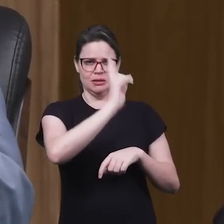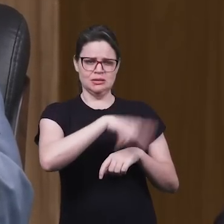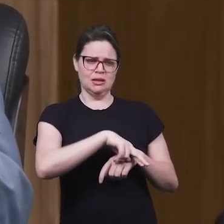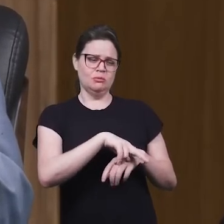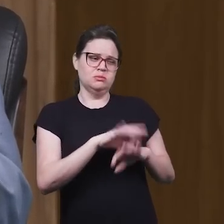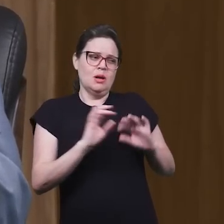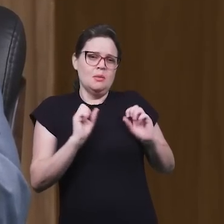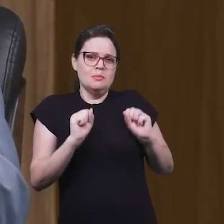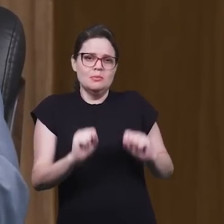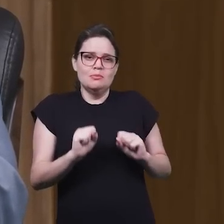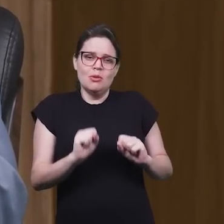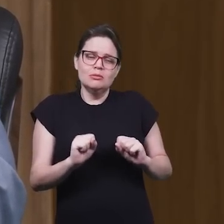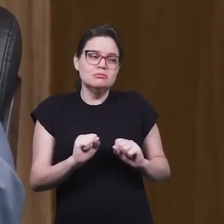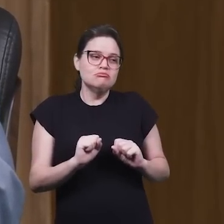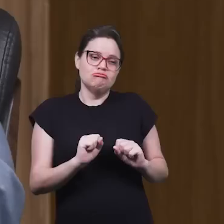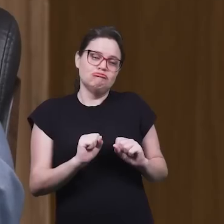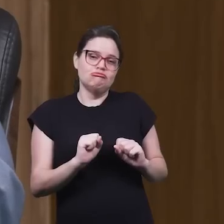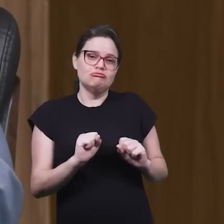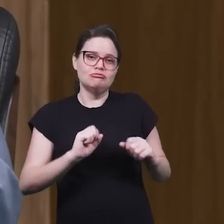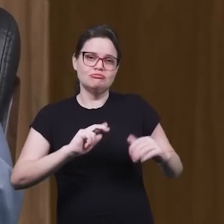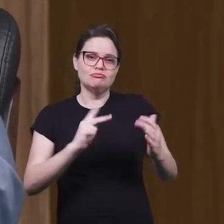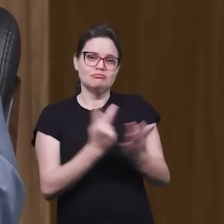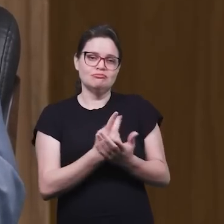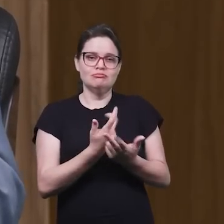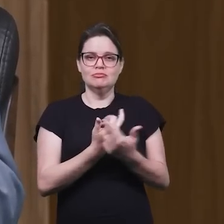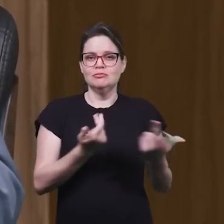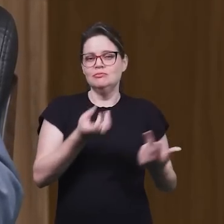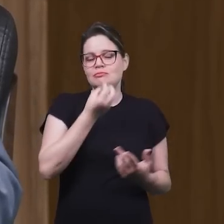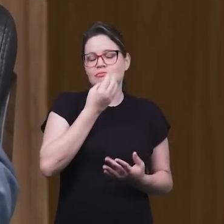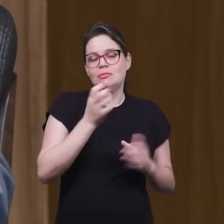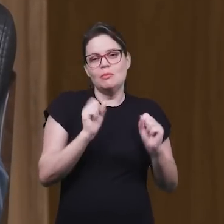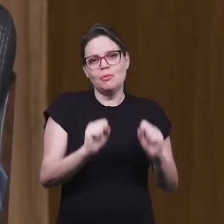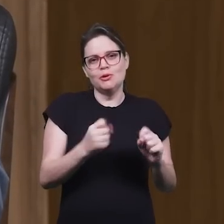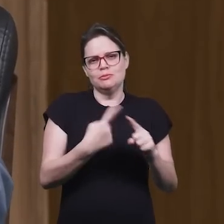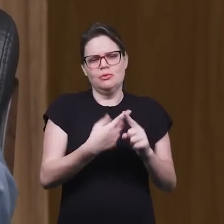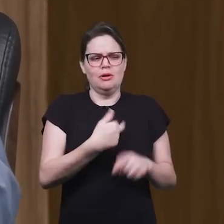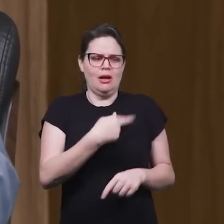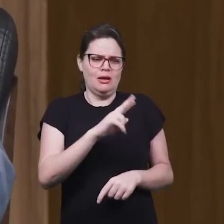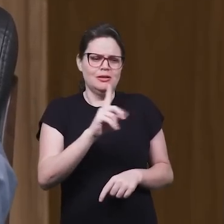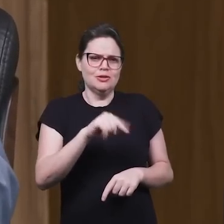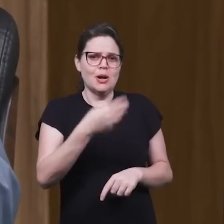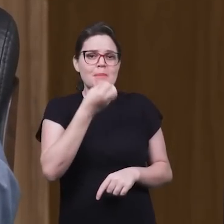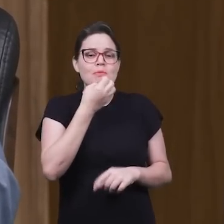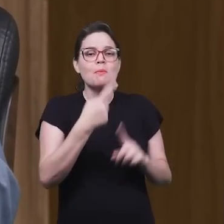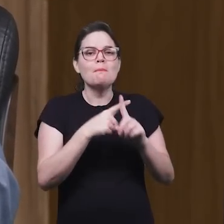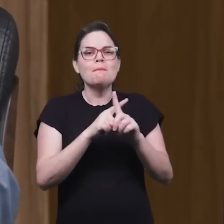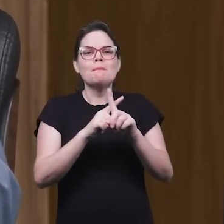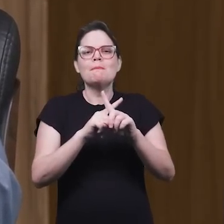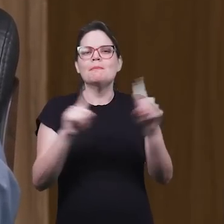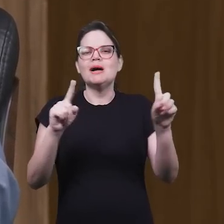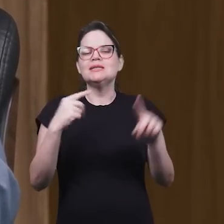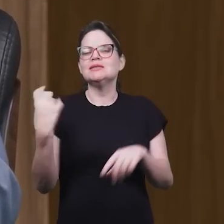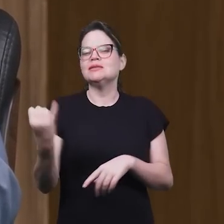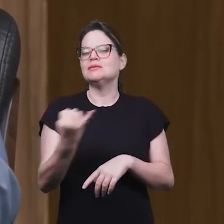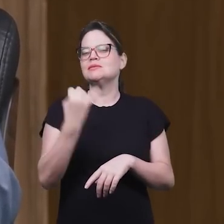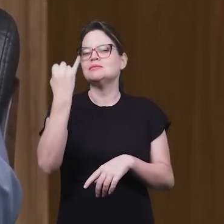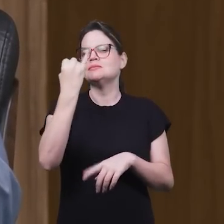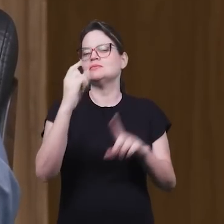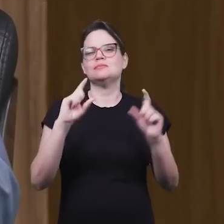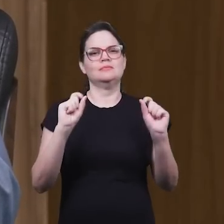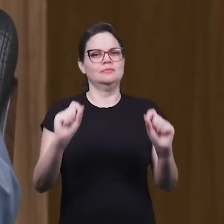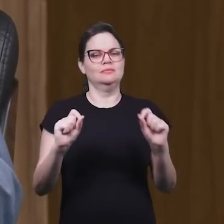boa. Ninguém vai contestar a religião, porque toda religião é boa. O que nos importa é saber